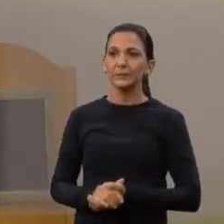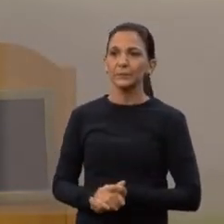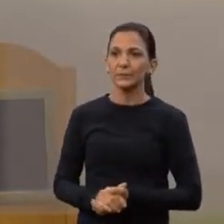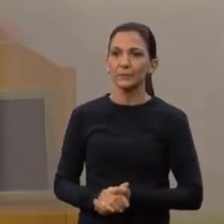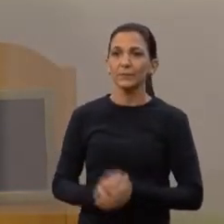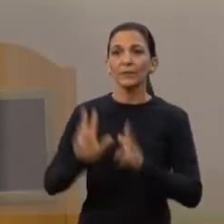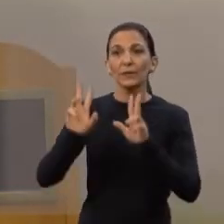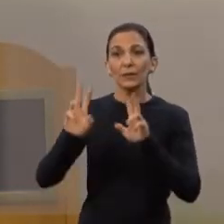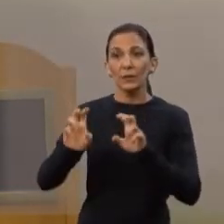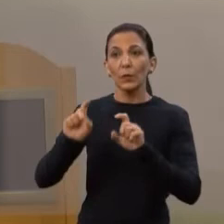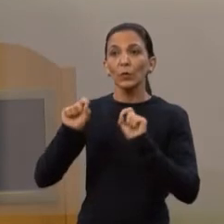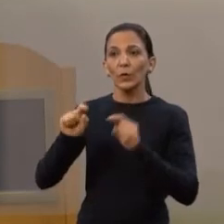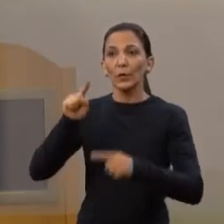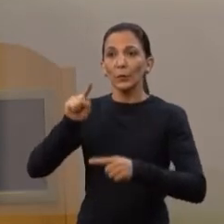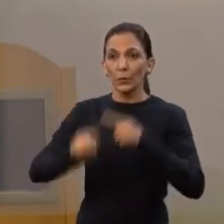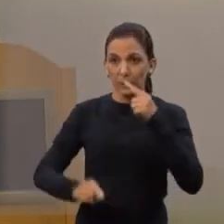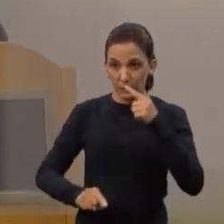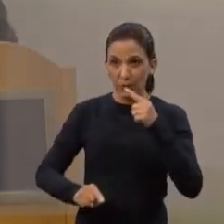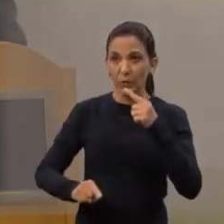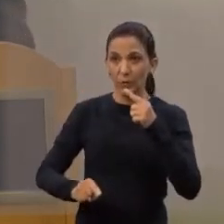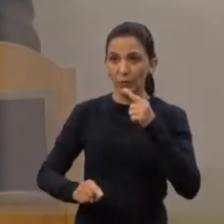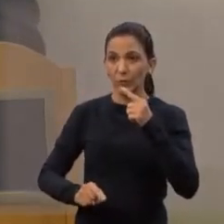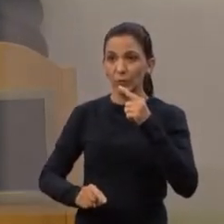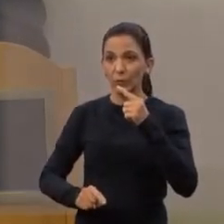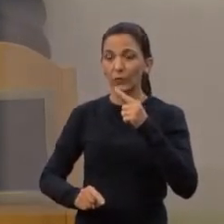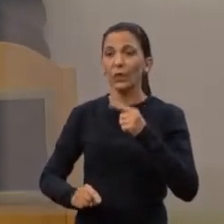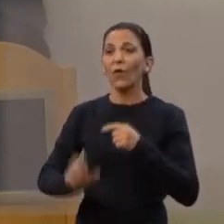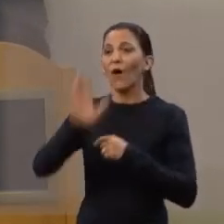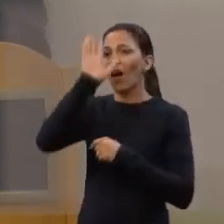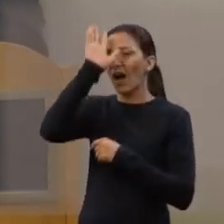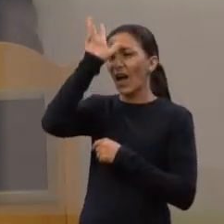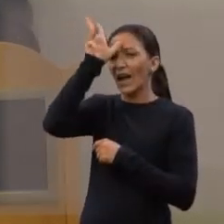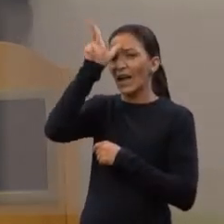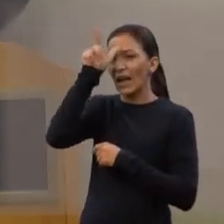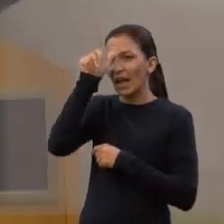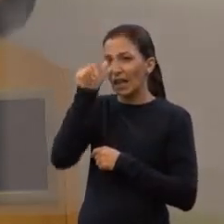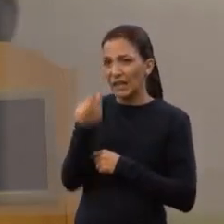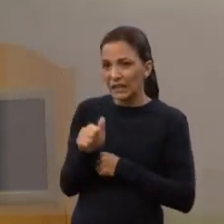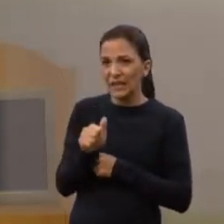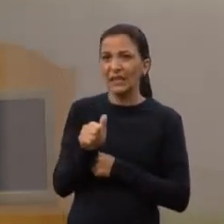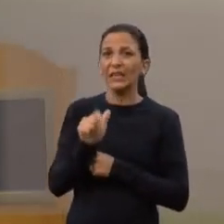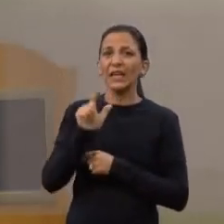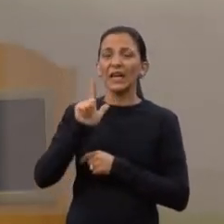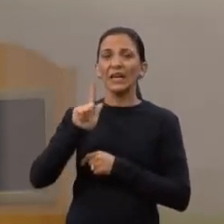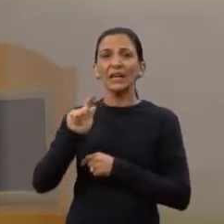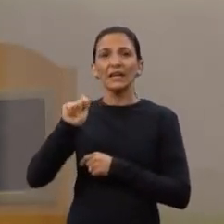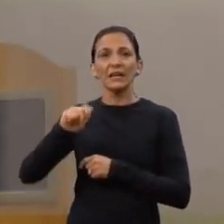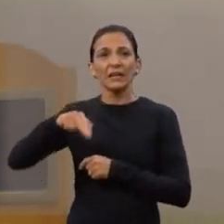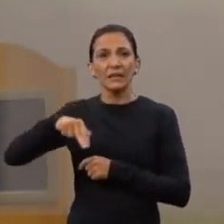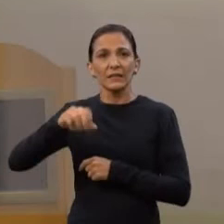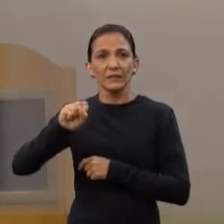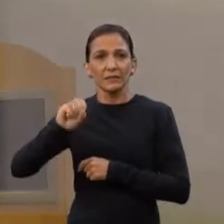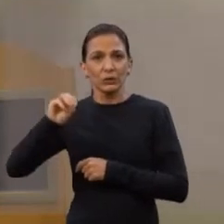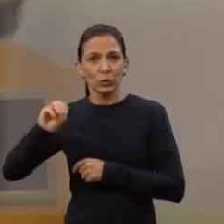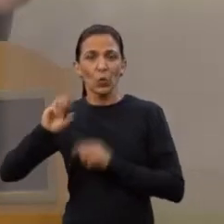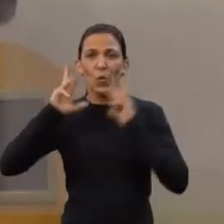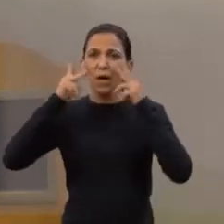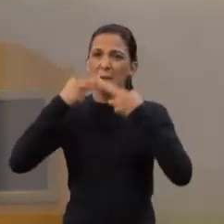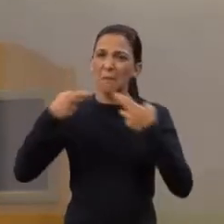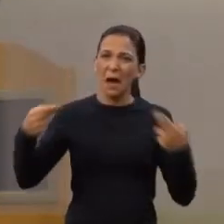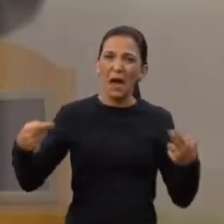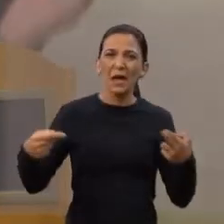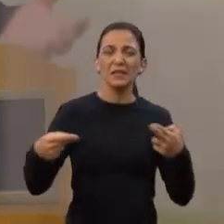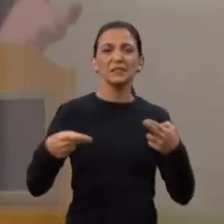que a proibição de criação de galinhas gansos e outros animais que são